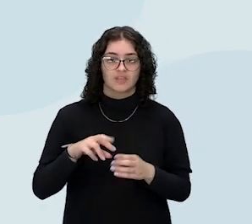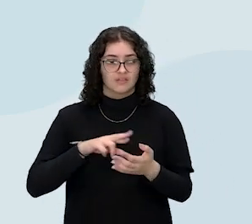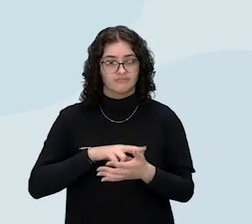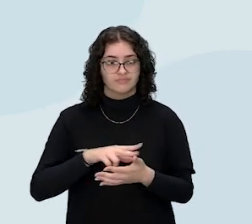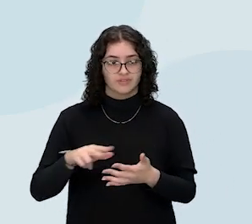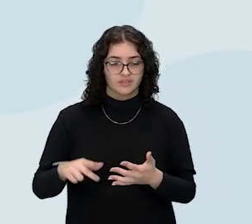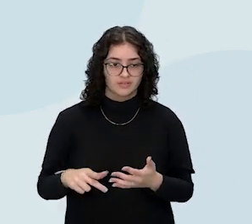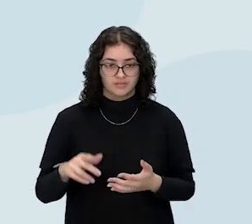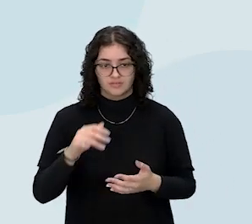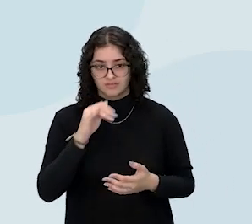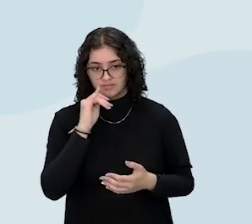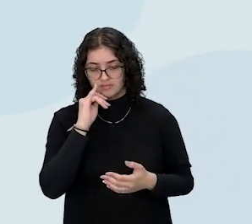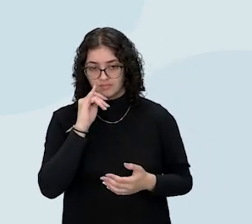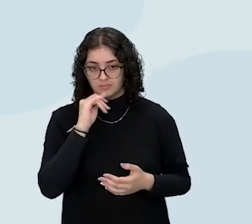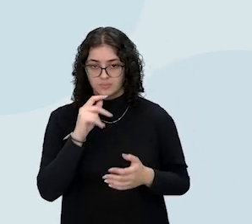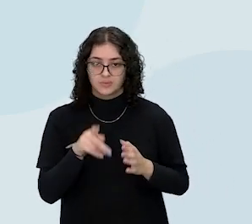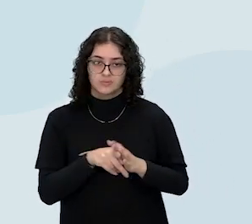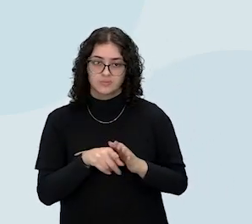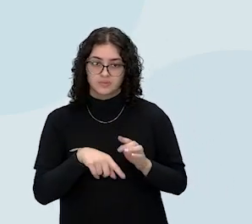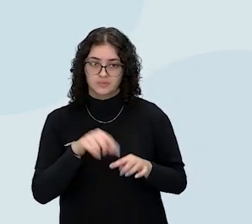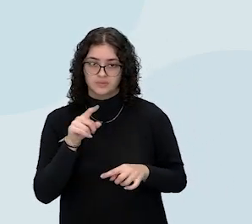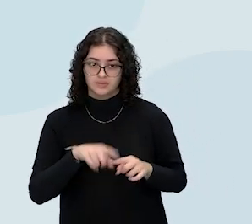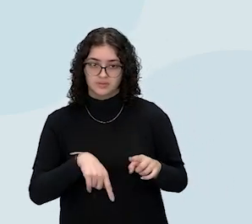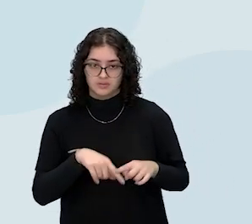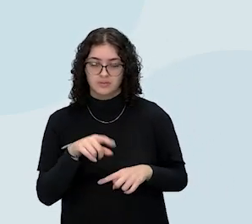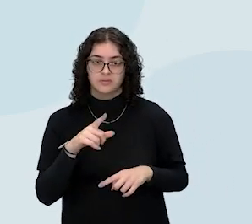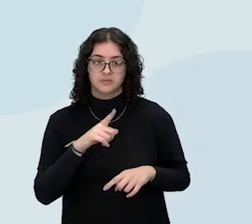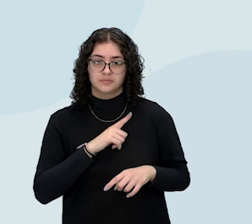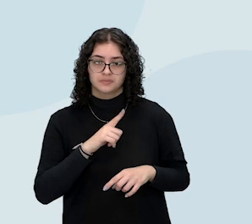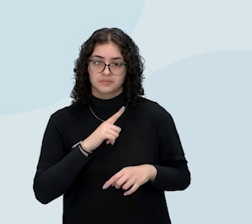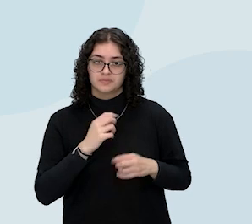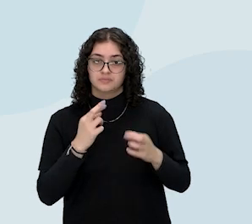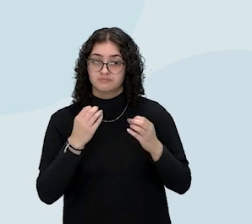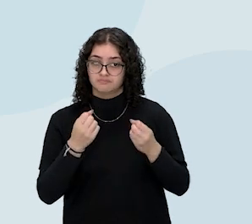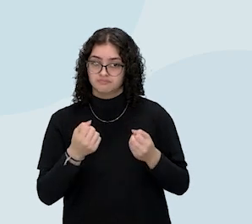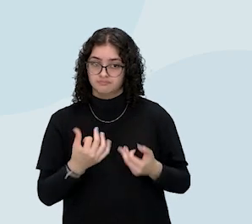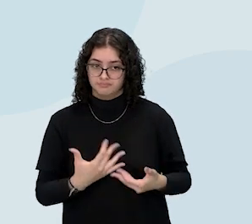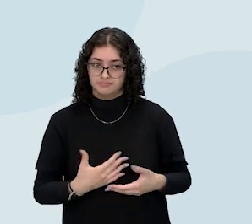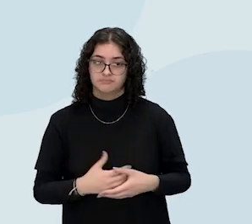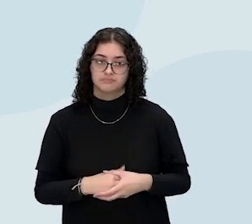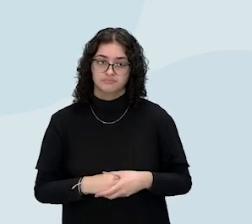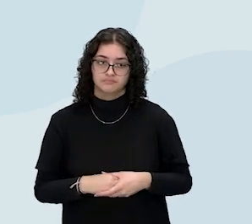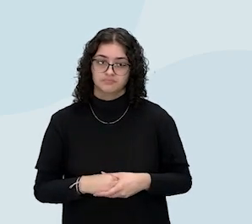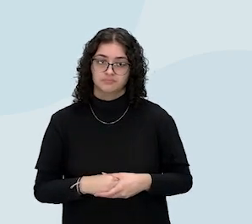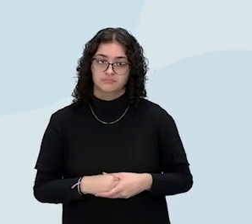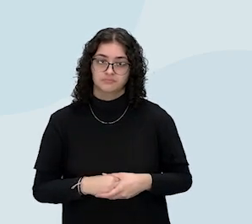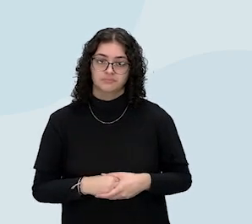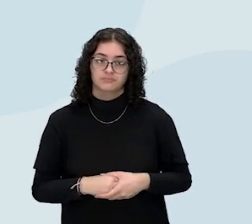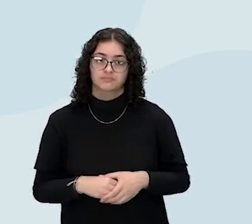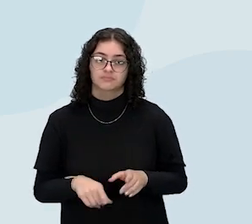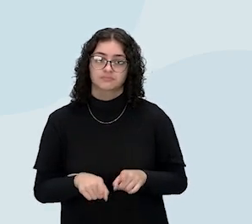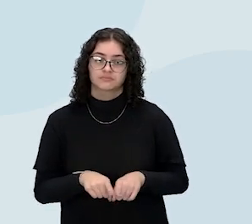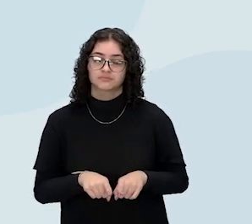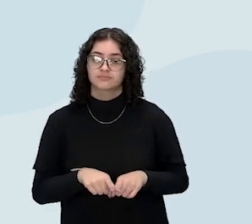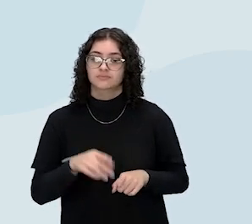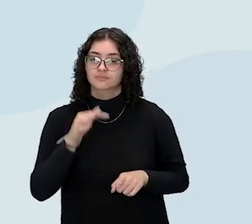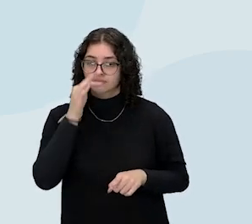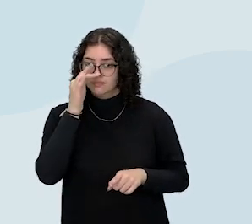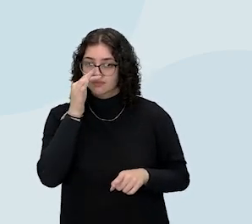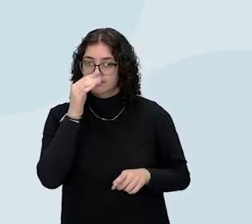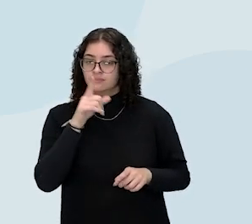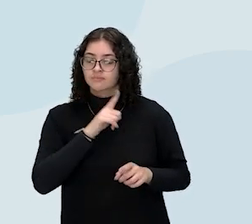fatores, como a própria matéria orgânica, que forma ácidos úmicos, tá certo? E a própria planta que vai fazer